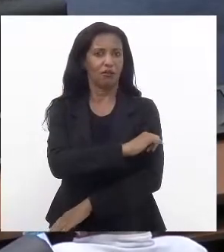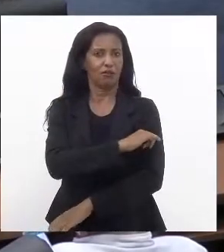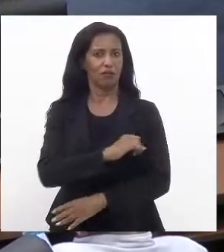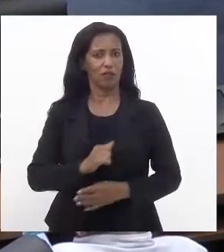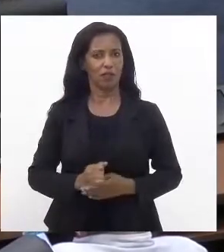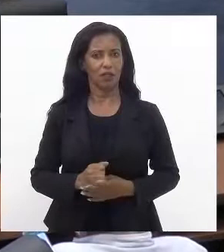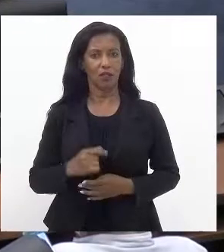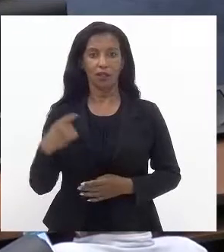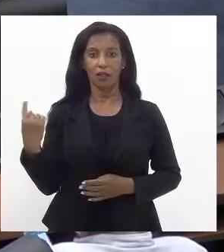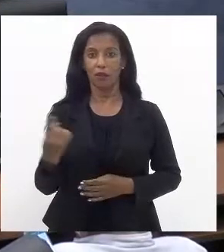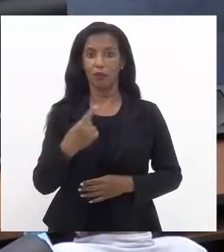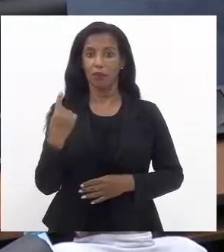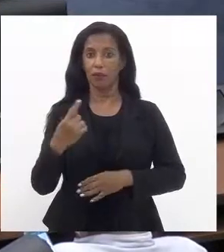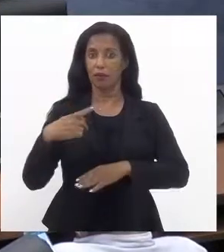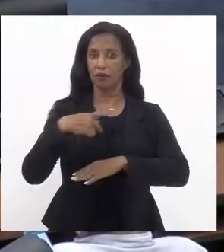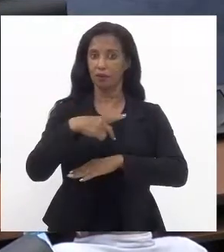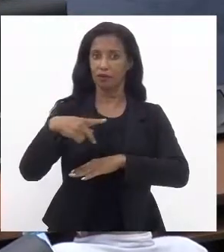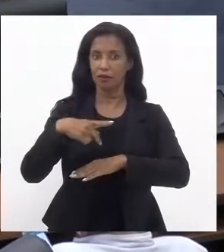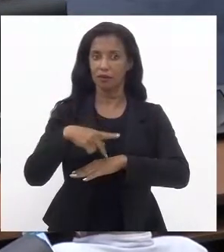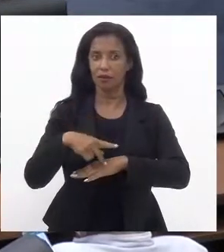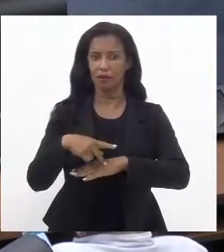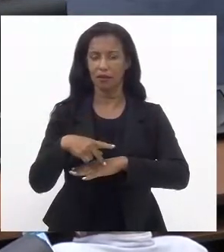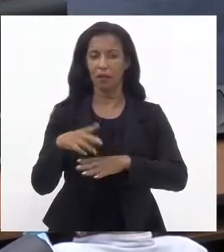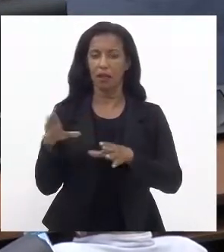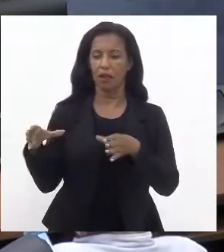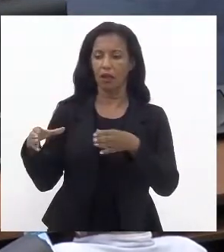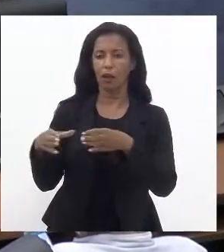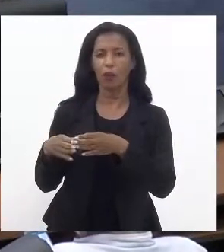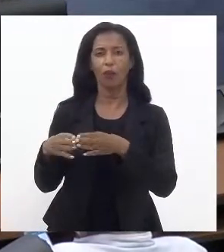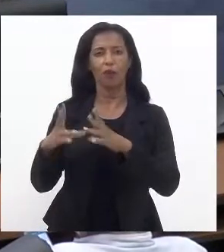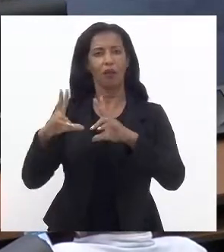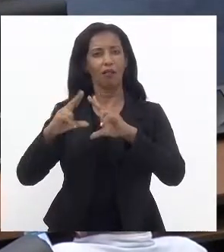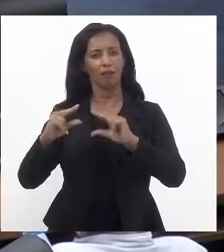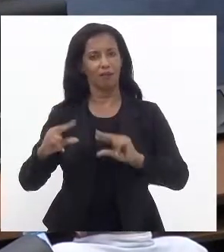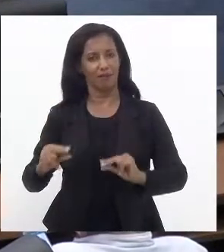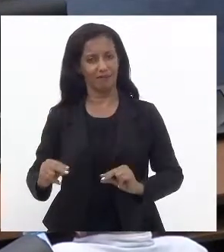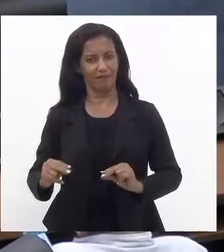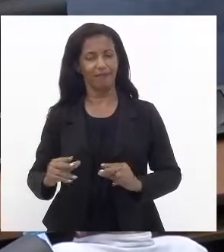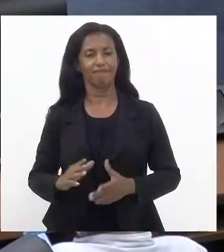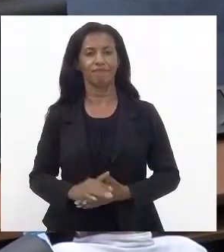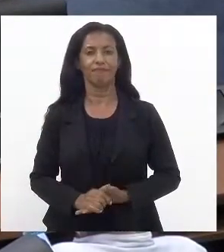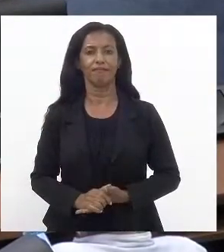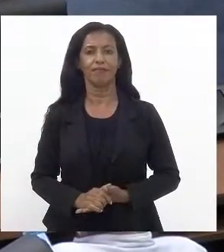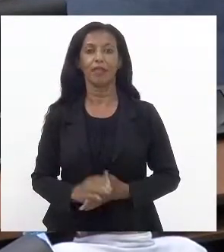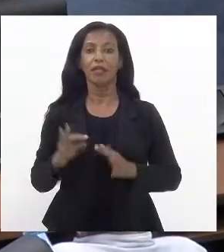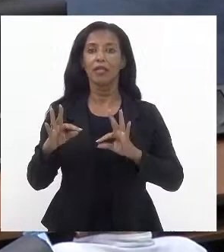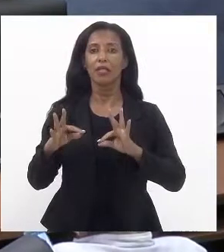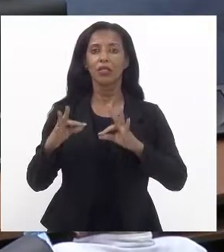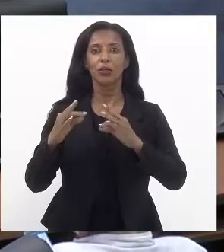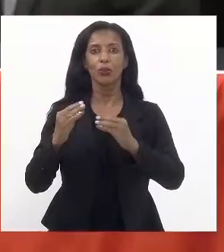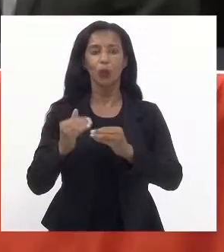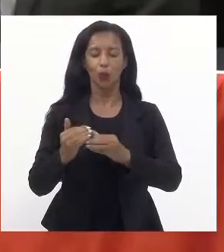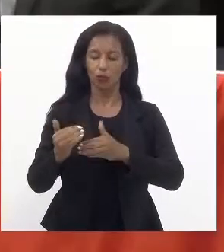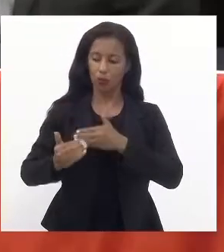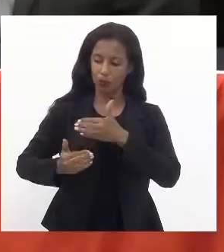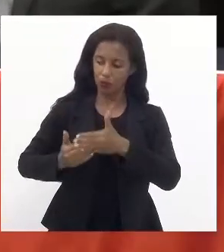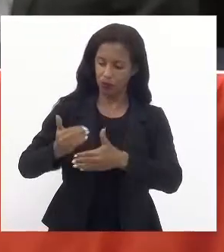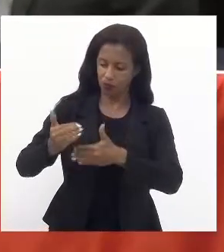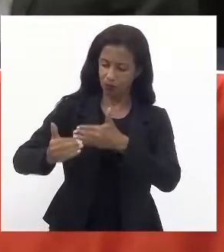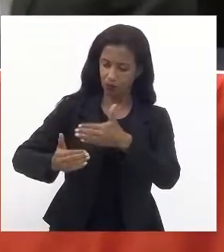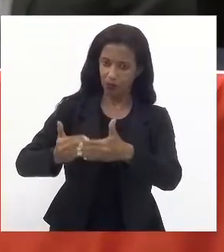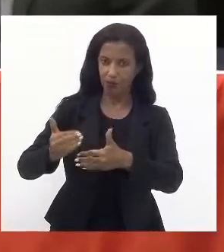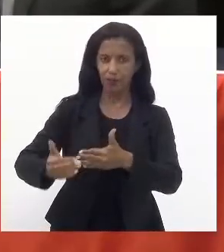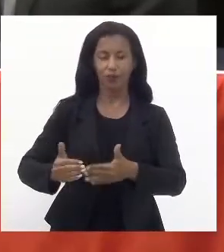para o nosso país a comunidade libanesa, em todos os segmentos, sem